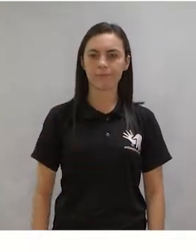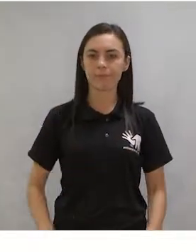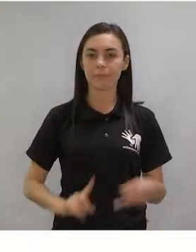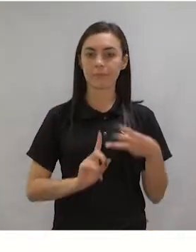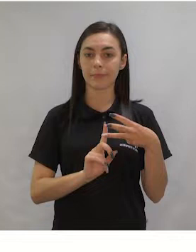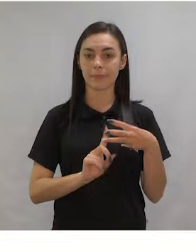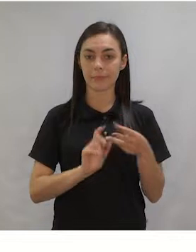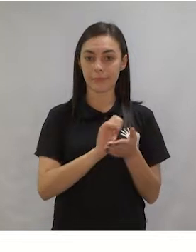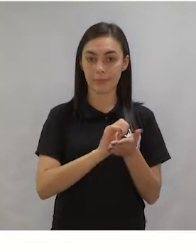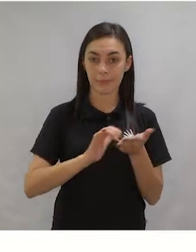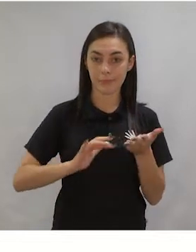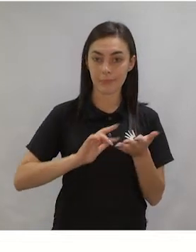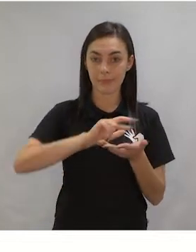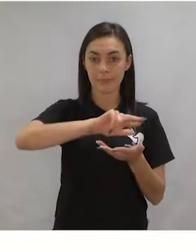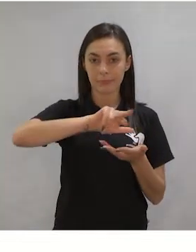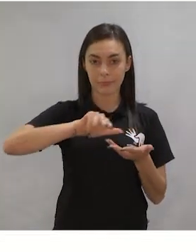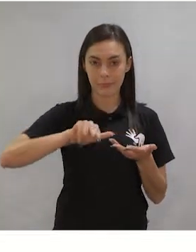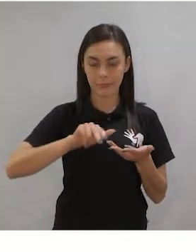Faremos atividades,